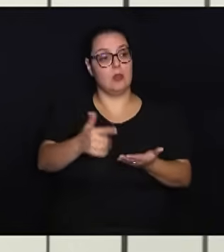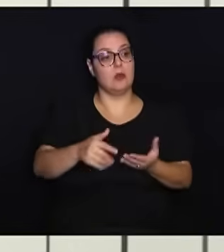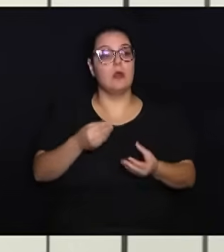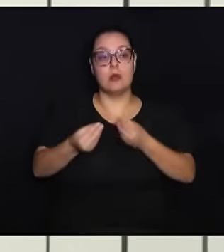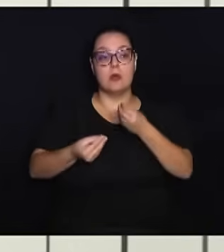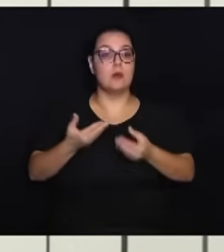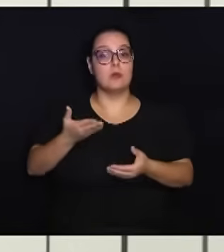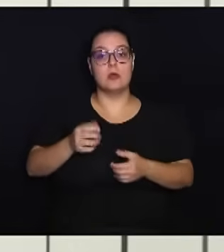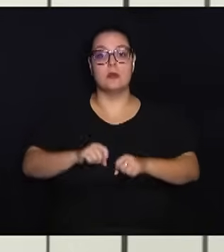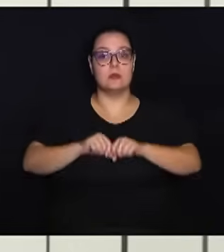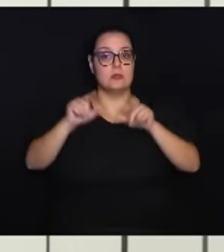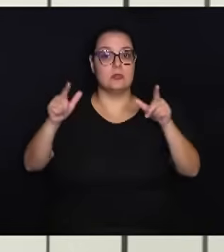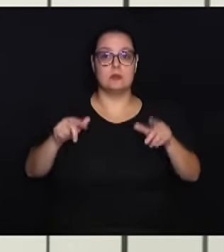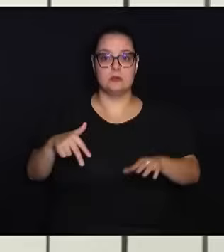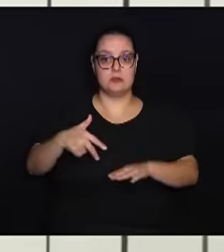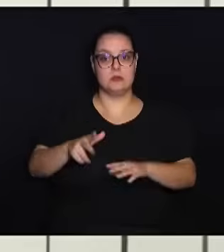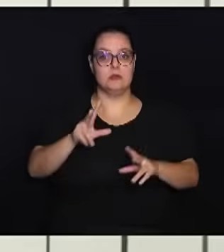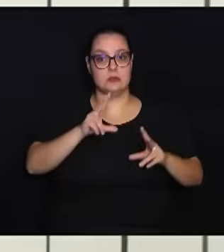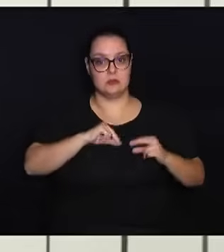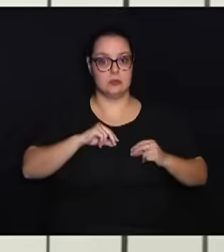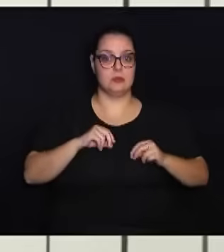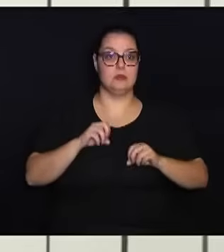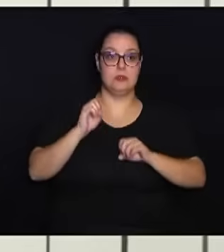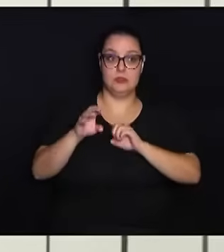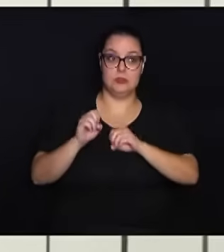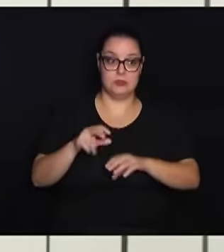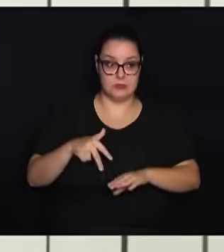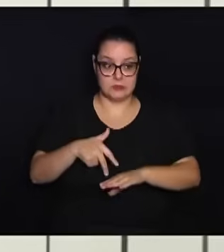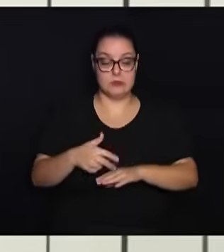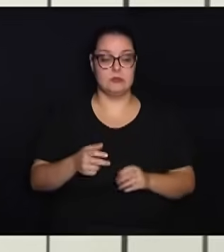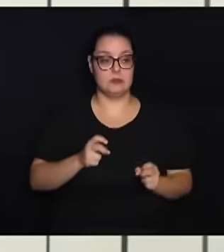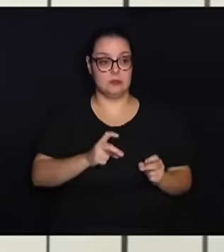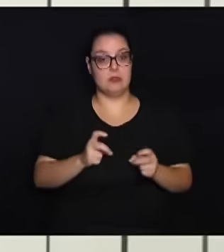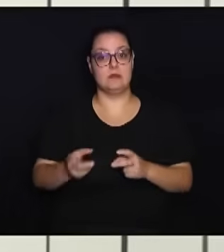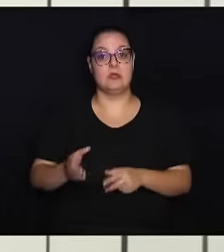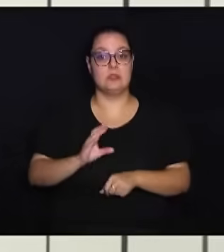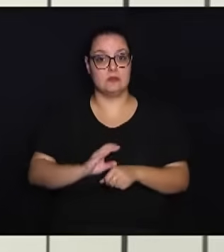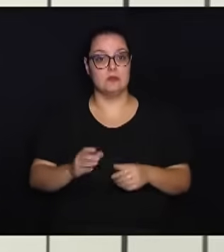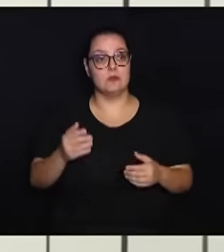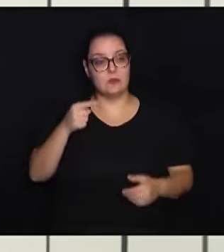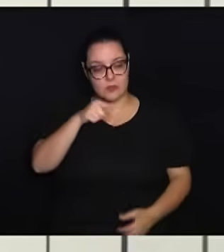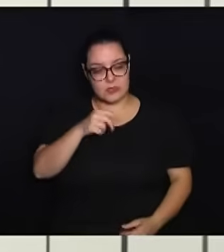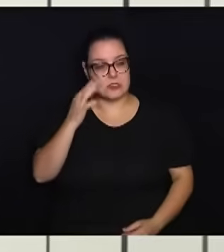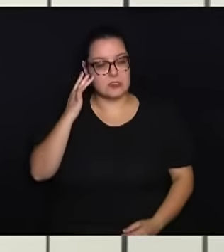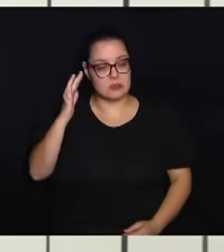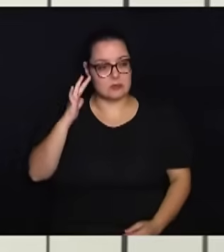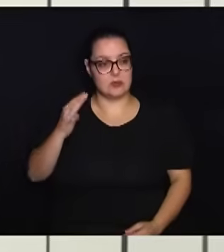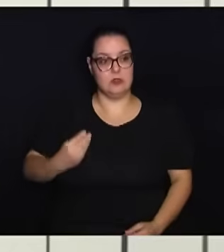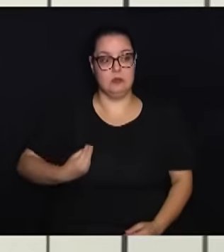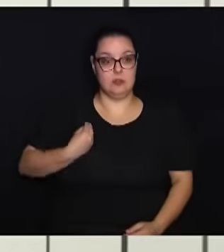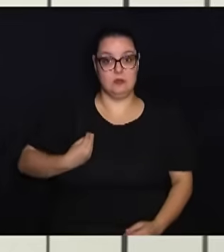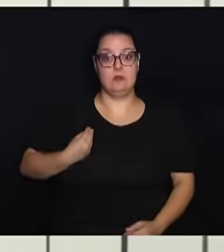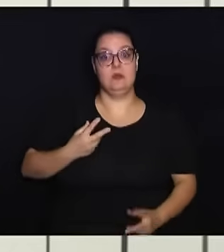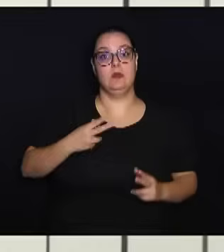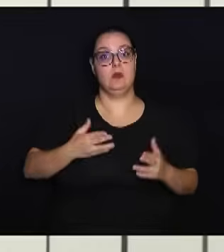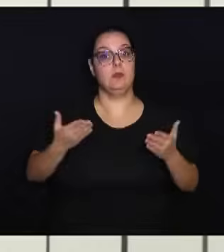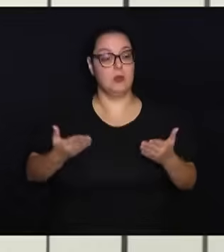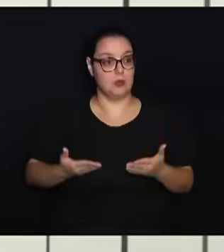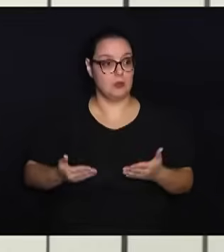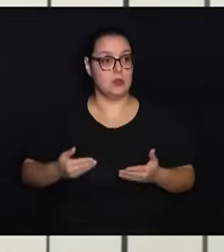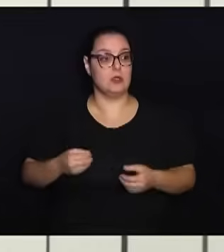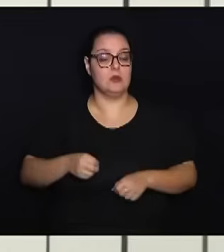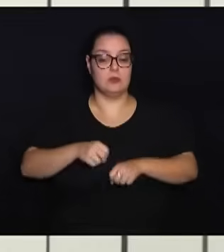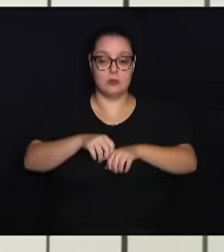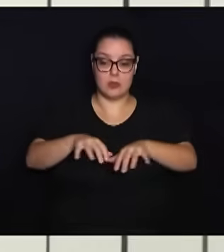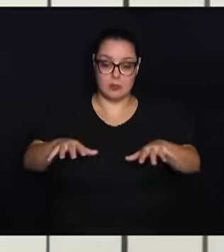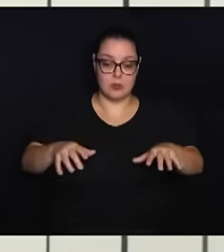você levantar de manhã e saber, poxa vida, vou ter que encarar? Você se imaginava hoje viver uma vida que você vive, levar para as